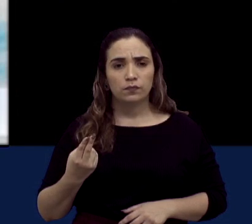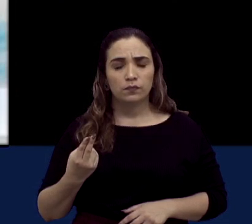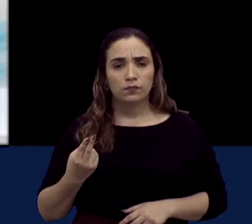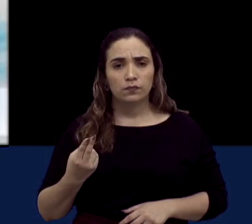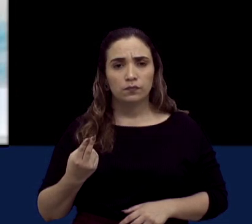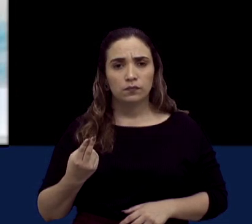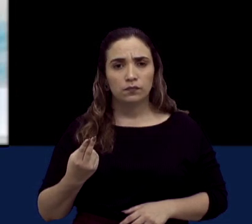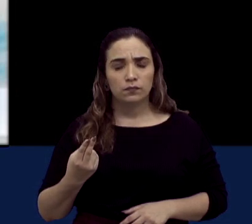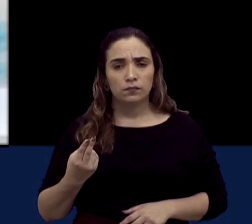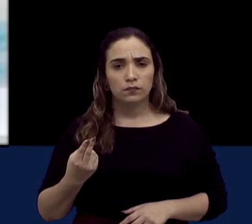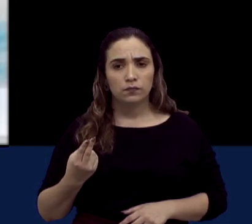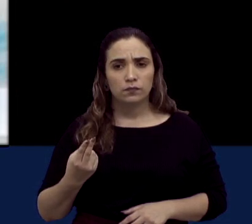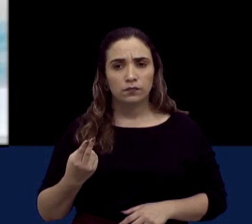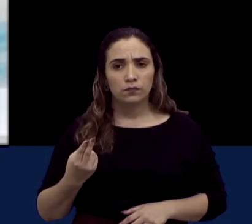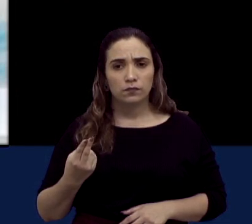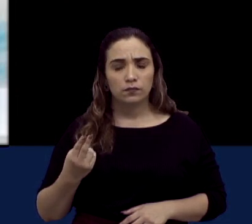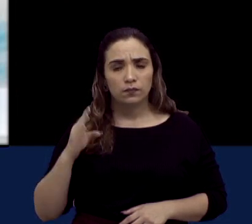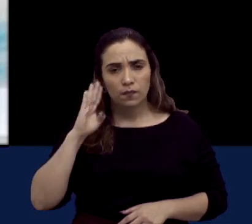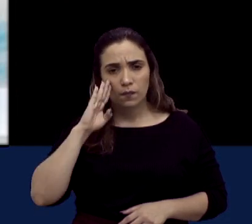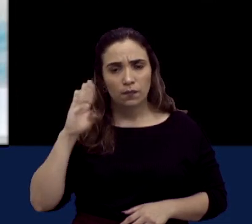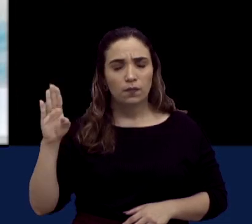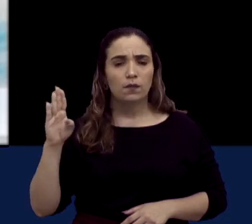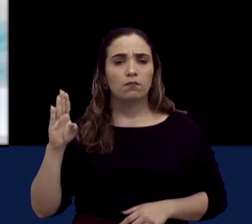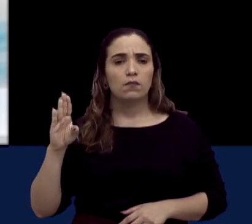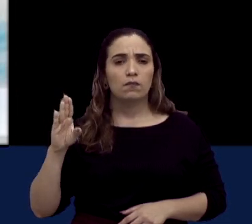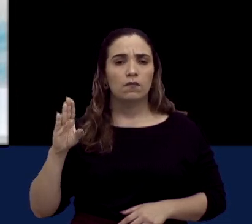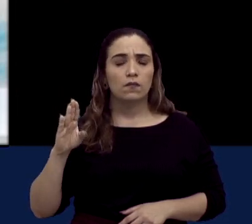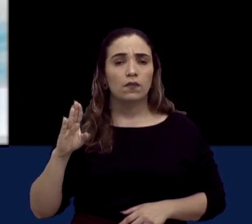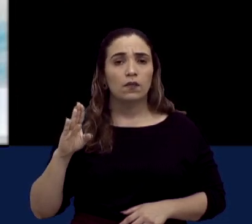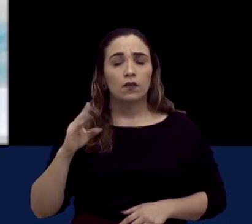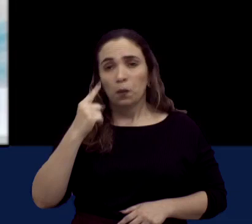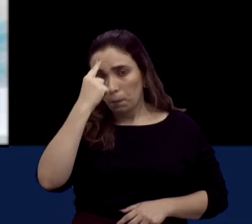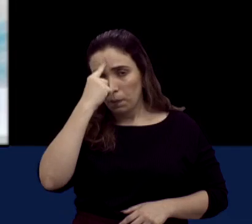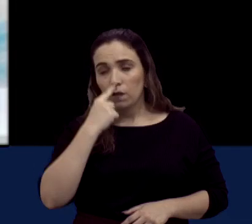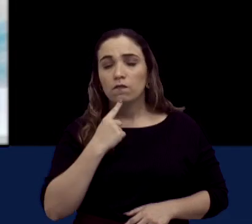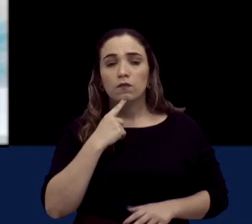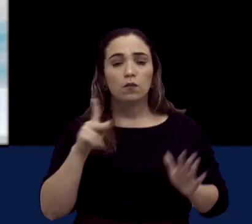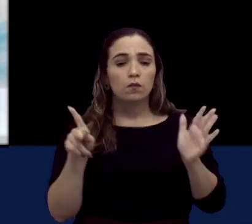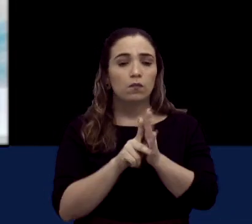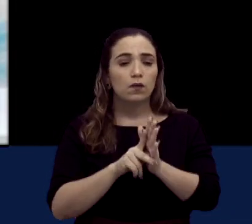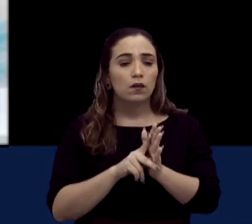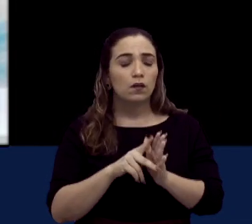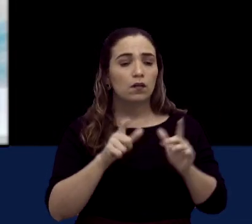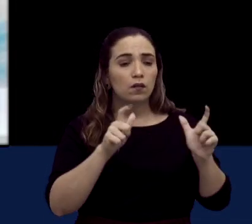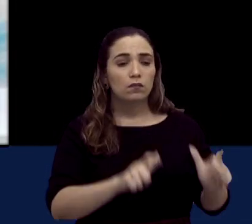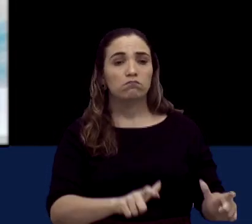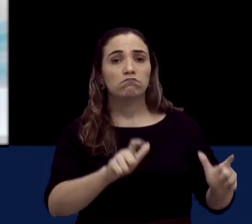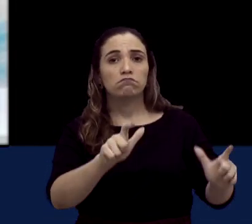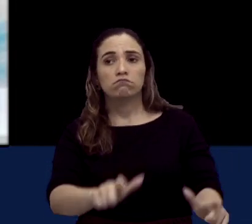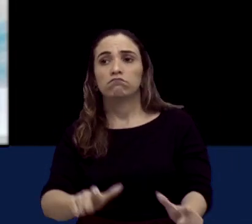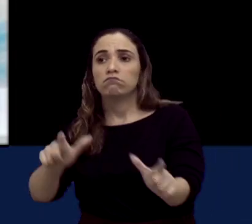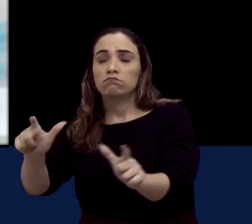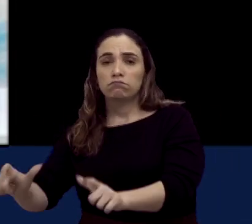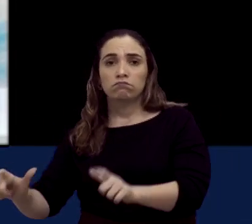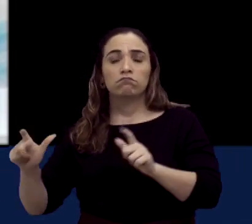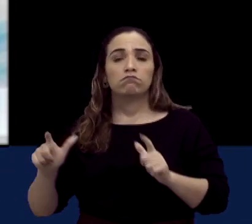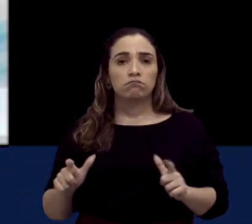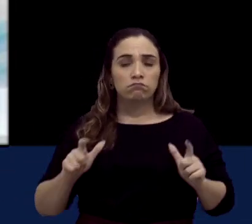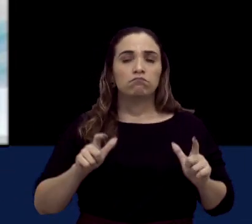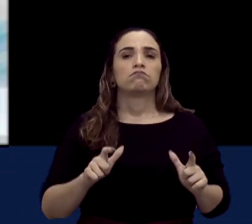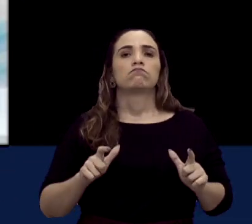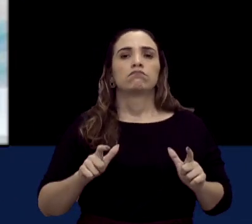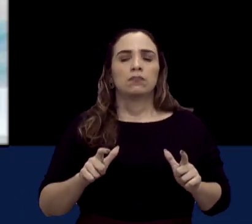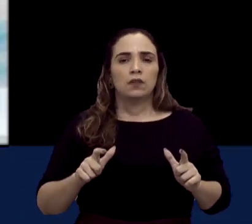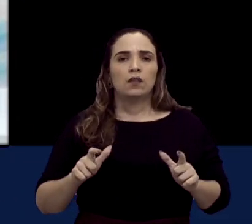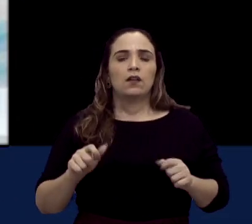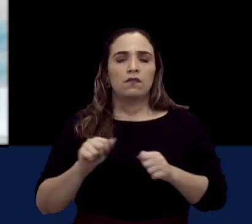conforme a realidade de cada território, né? Então, o acordo de resultado vem com essa inovação, porque a